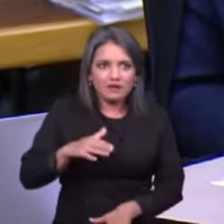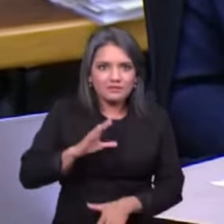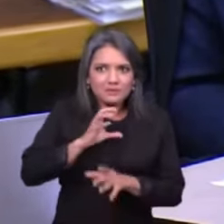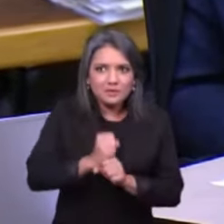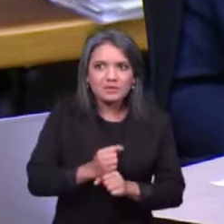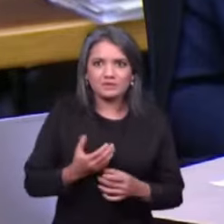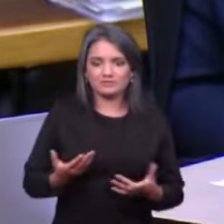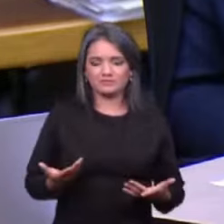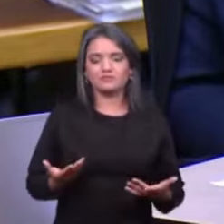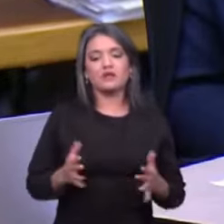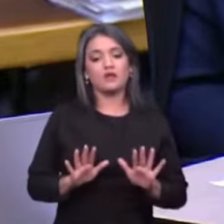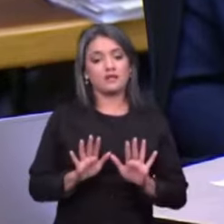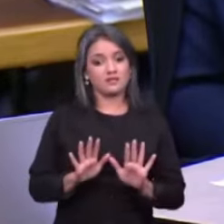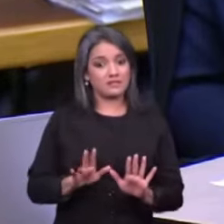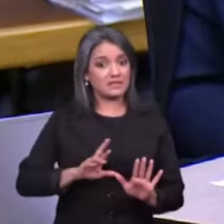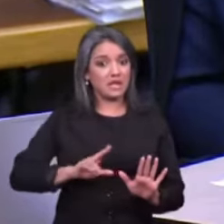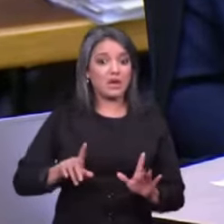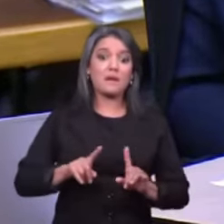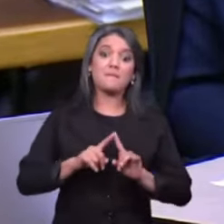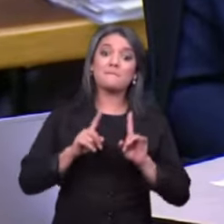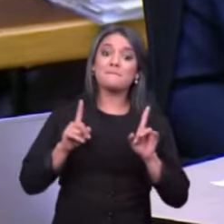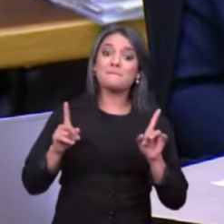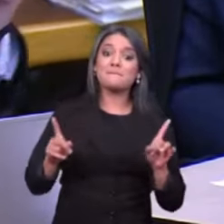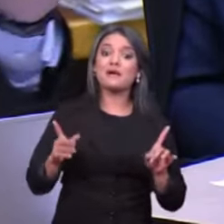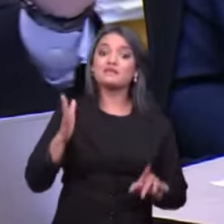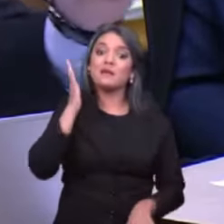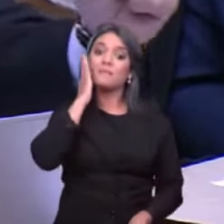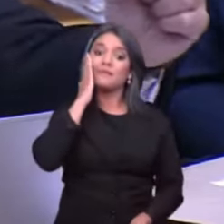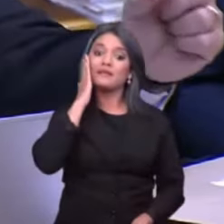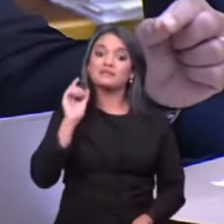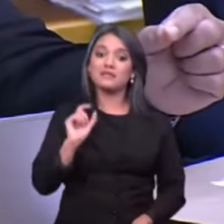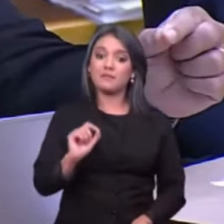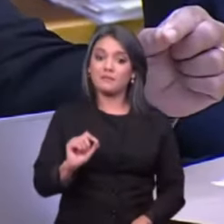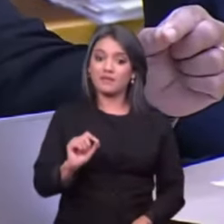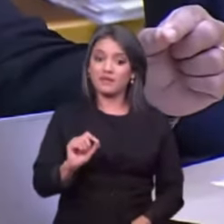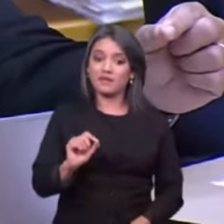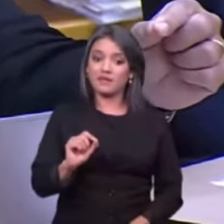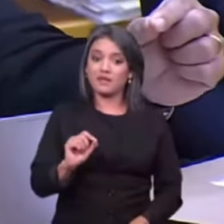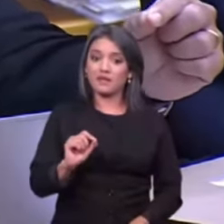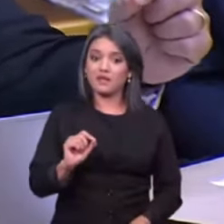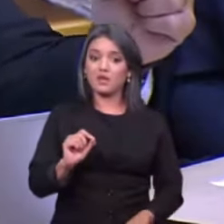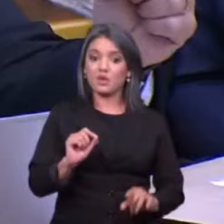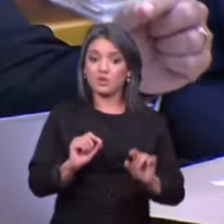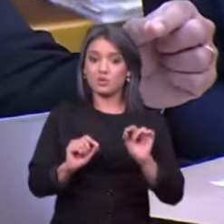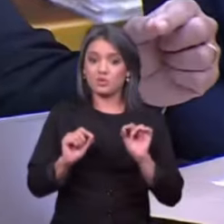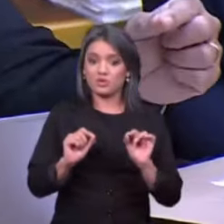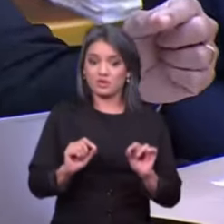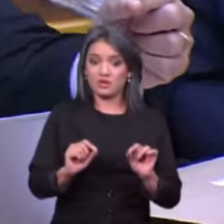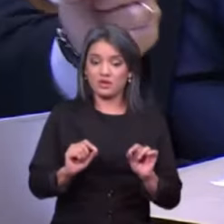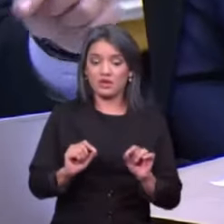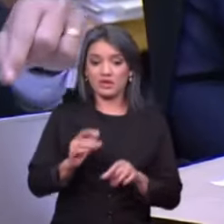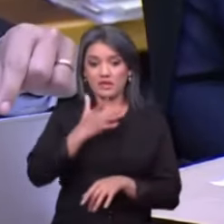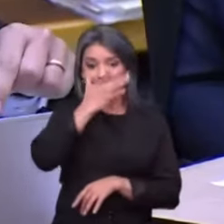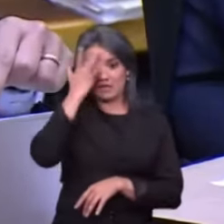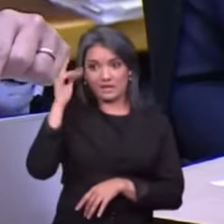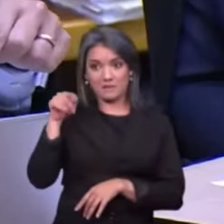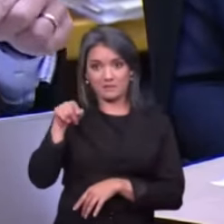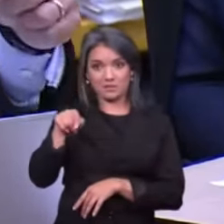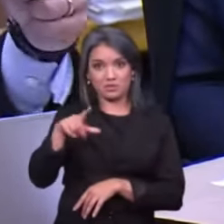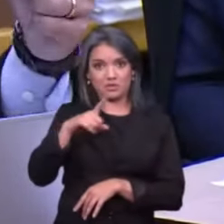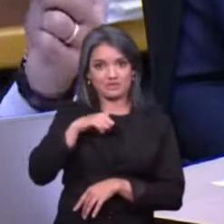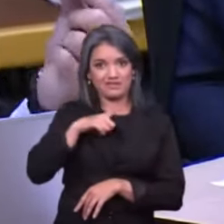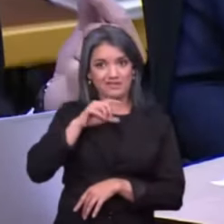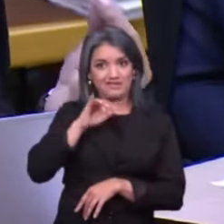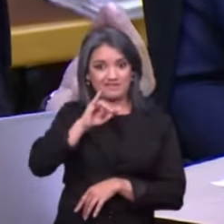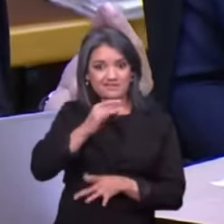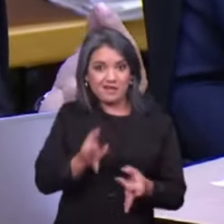Mas por exemplo, para saber o que deixou em casa, em depósito, se é tráfico